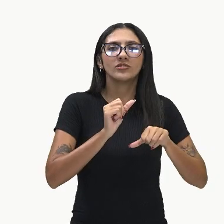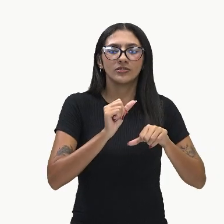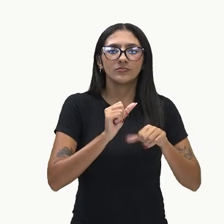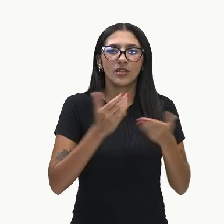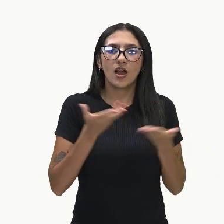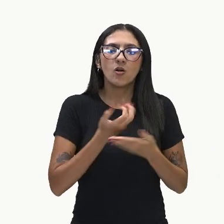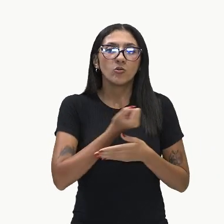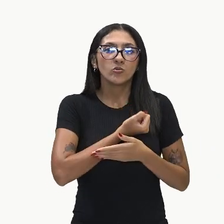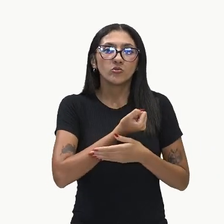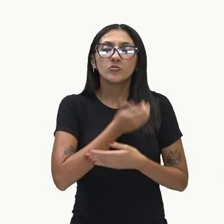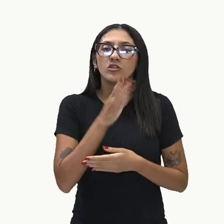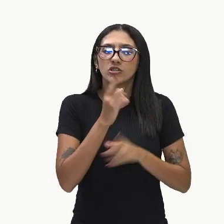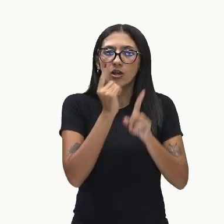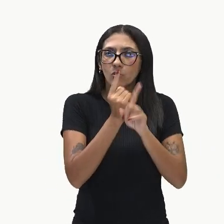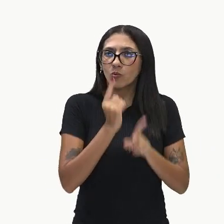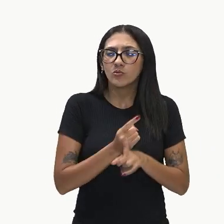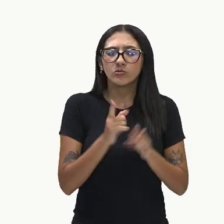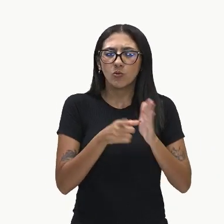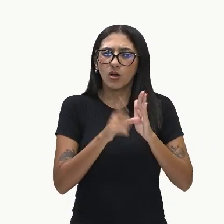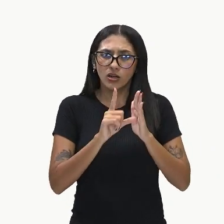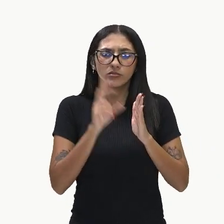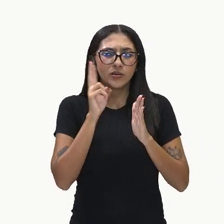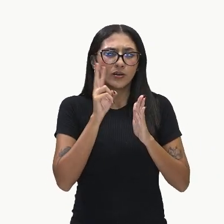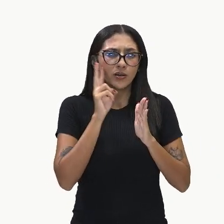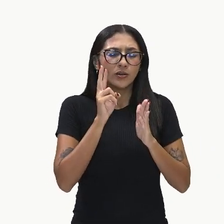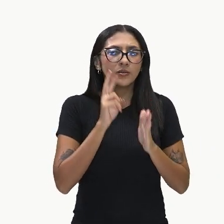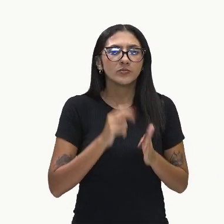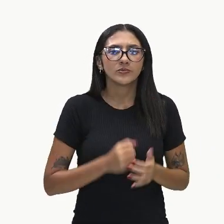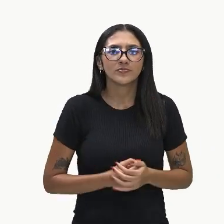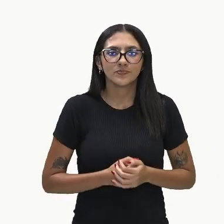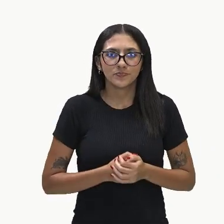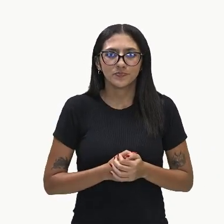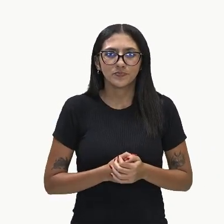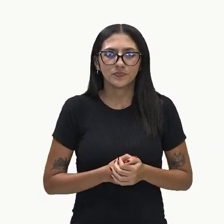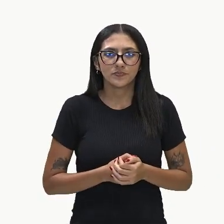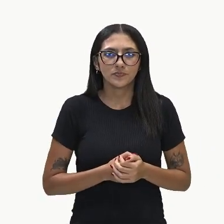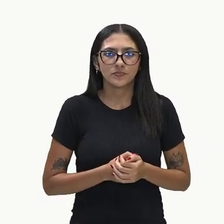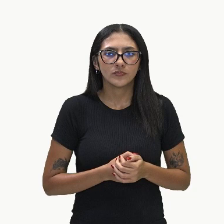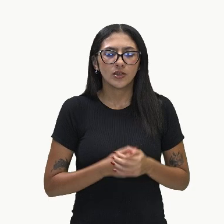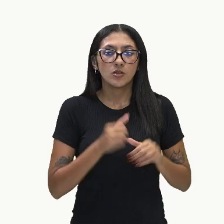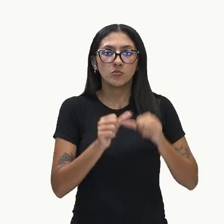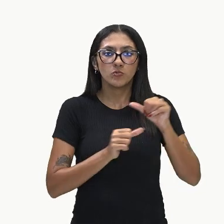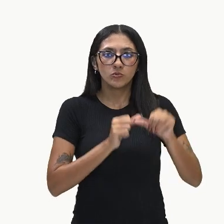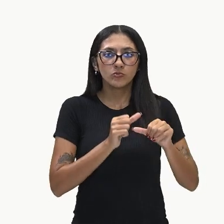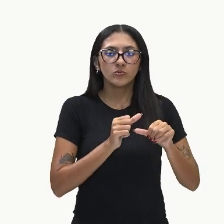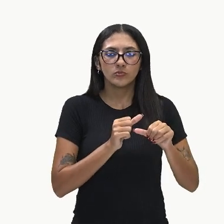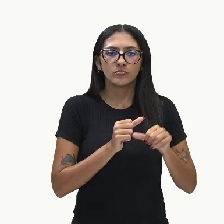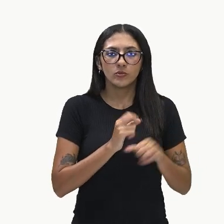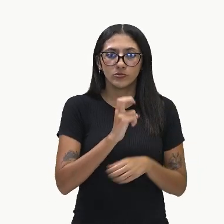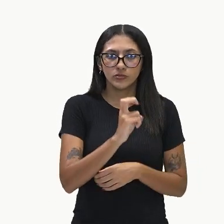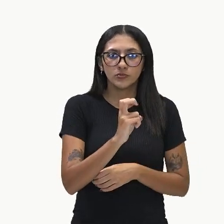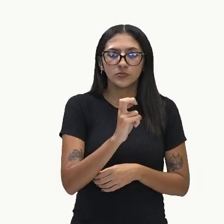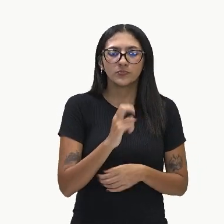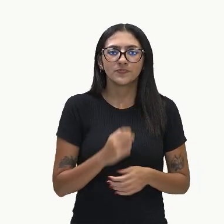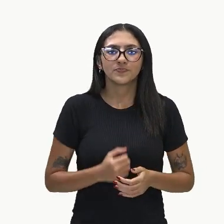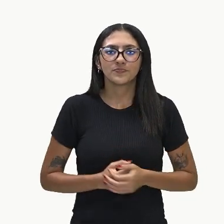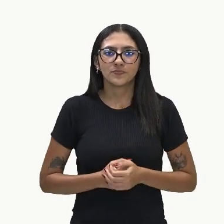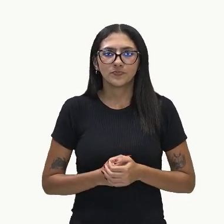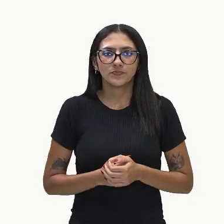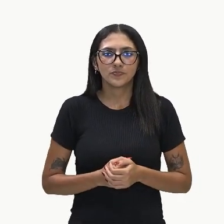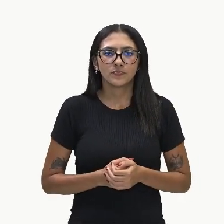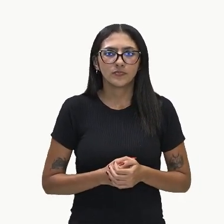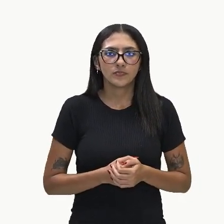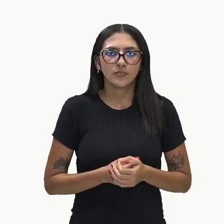que eu já havia encontrado, que era x igual a 5. Então, no lugar do x, 5. E agora eu só tenho uma